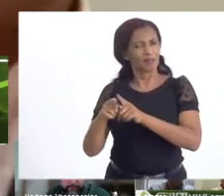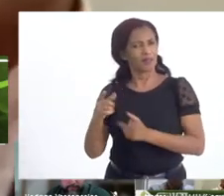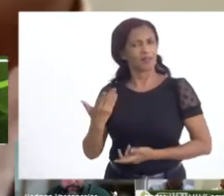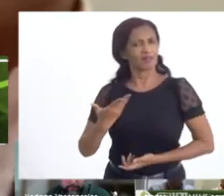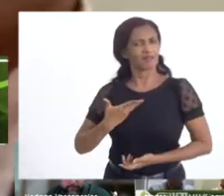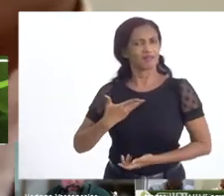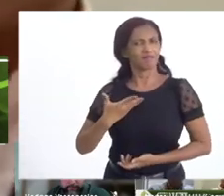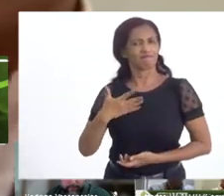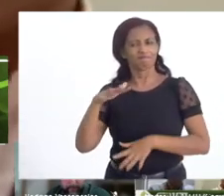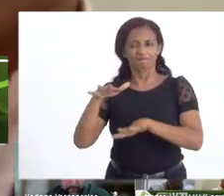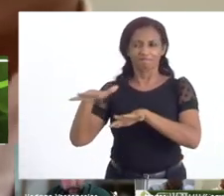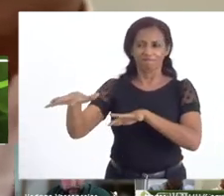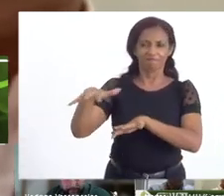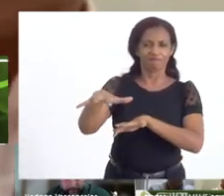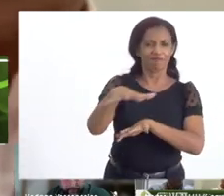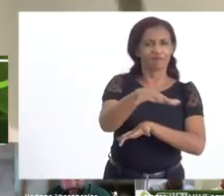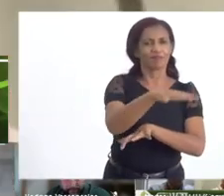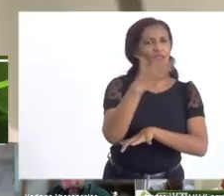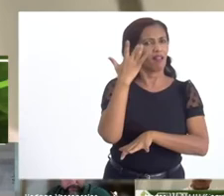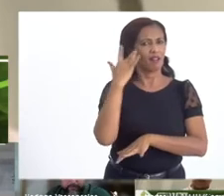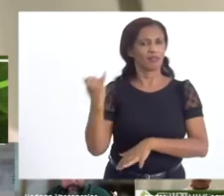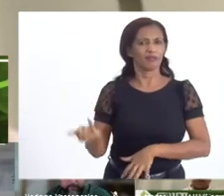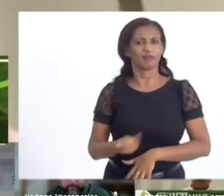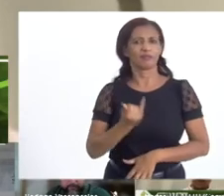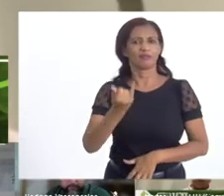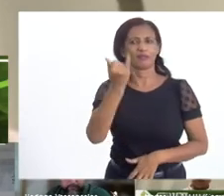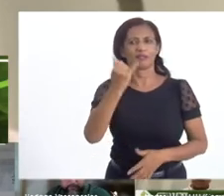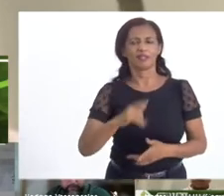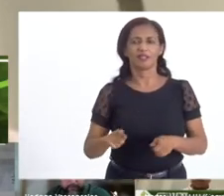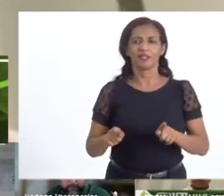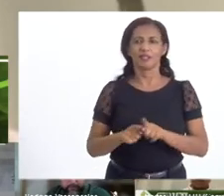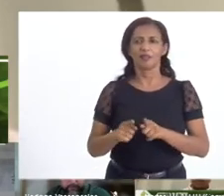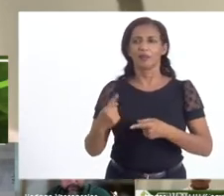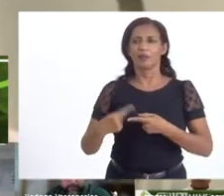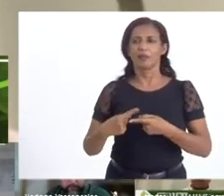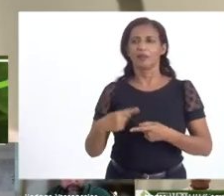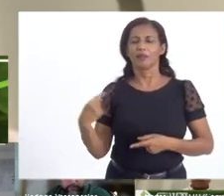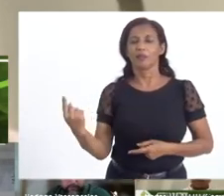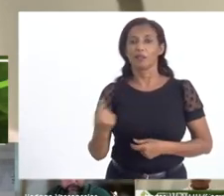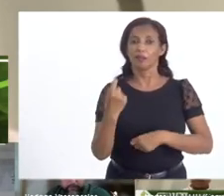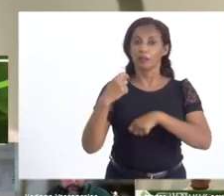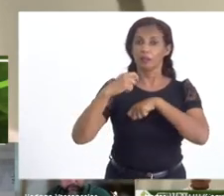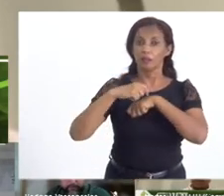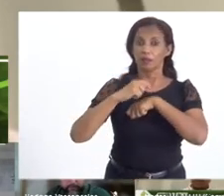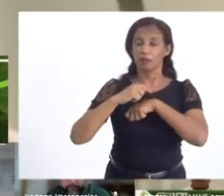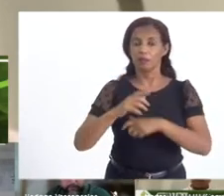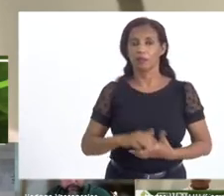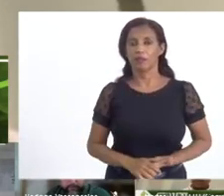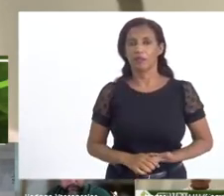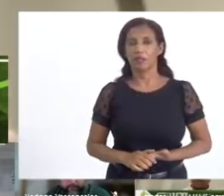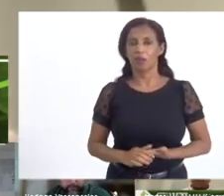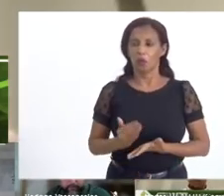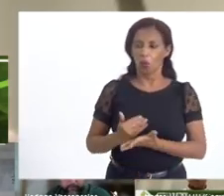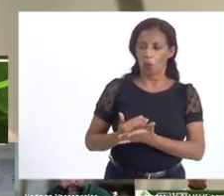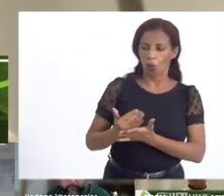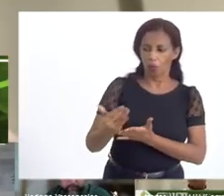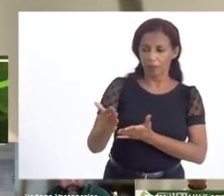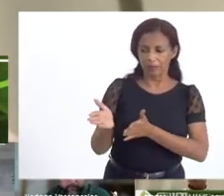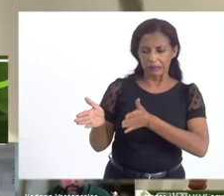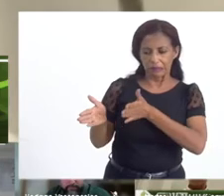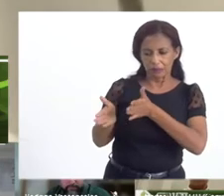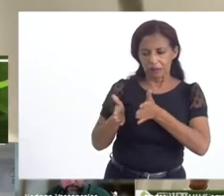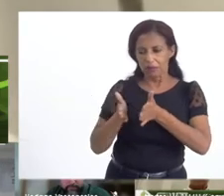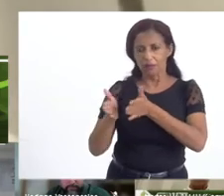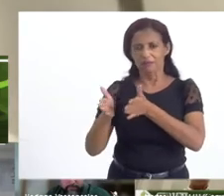aqui na sessão, acho muito oportuno, inclusive porque nós estamos num momento, começando a sair